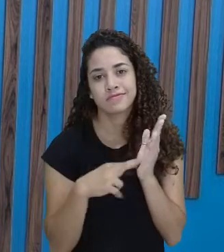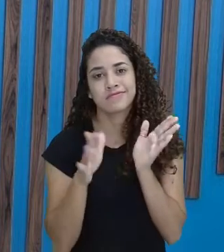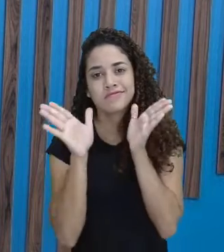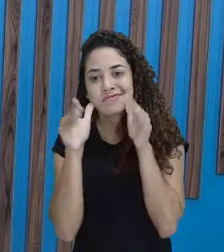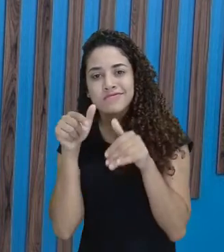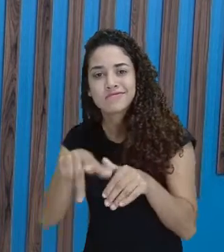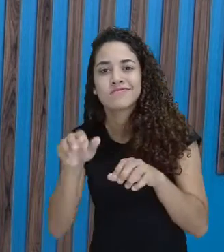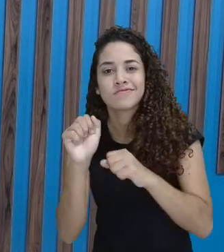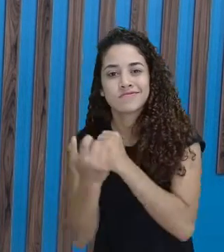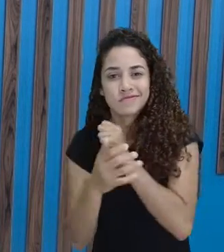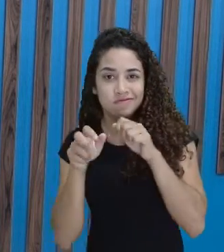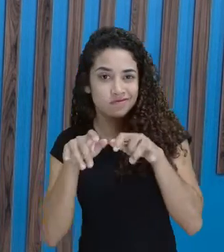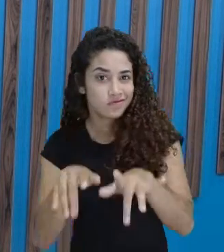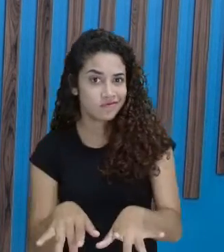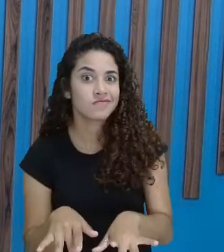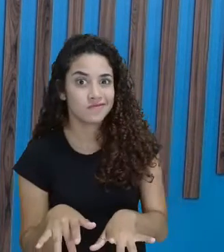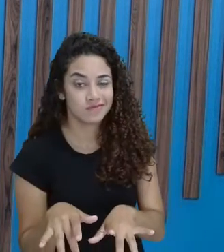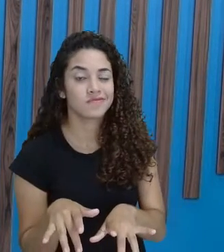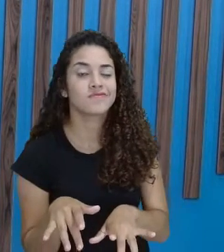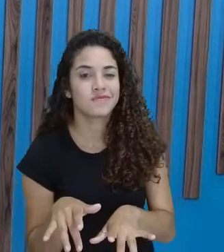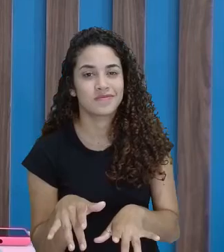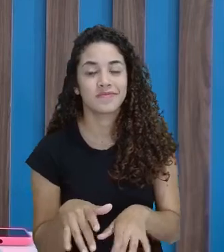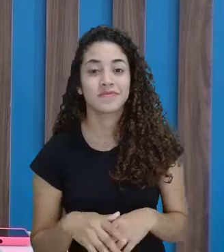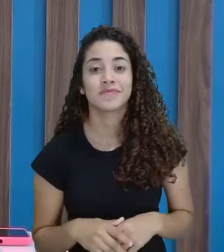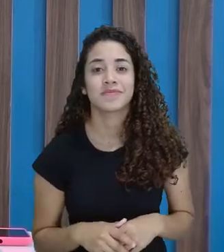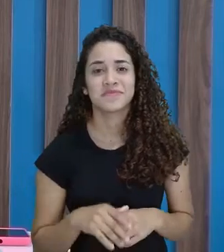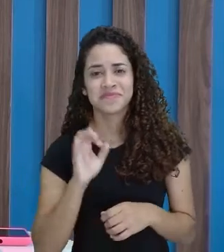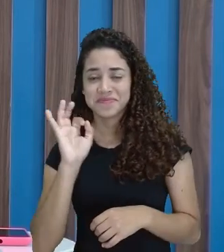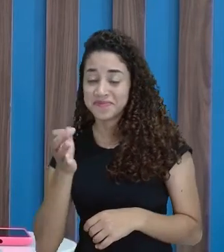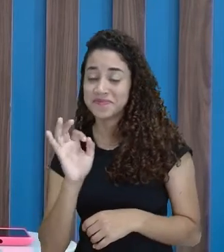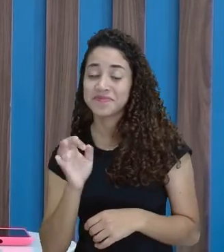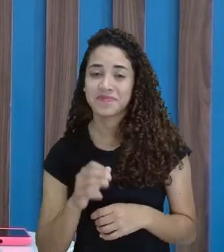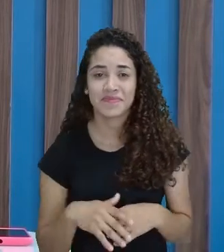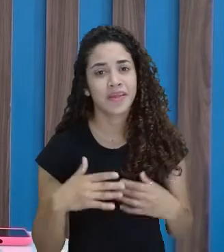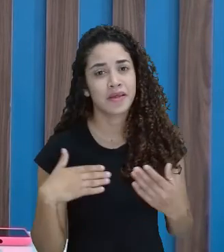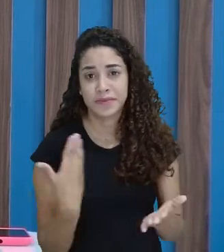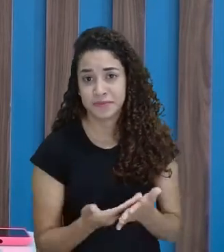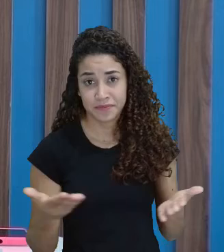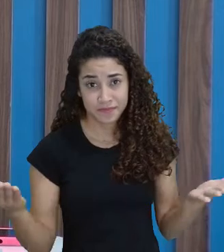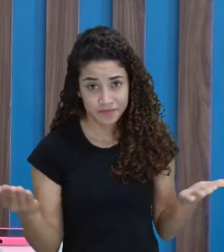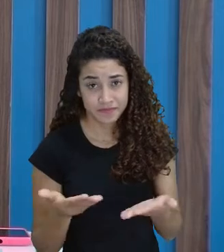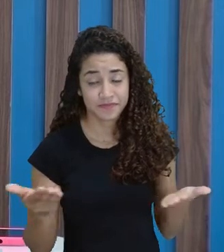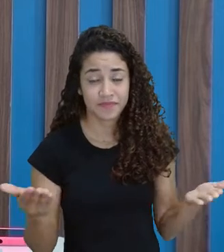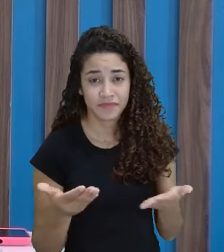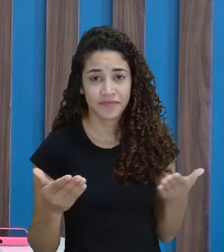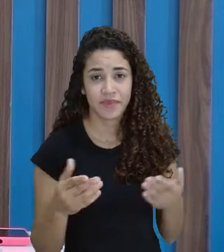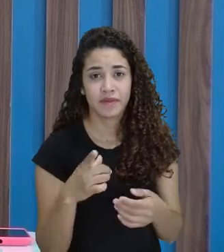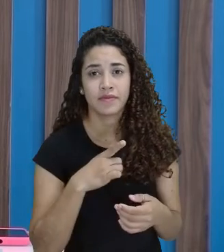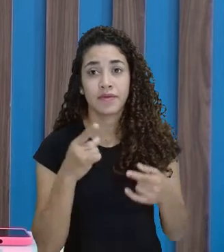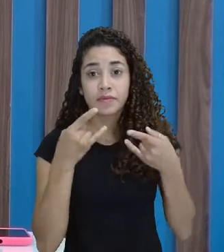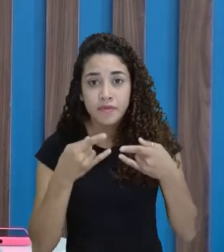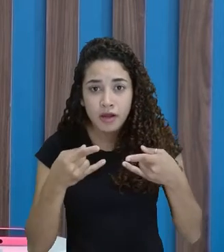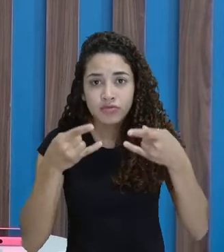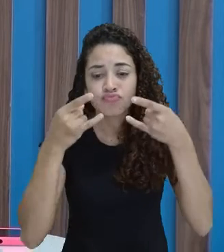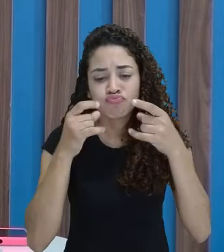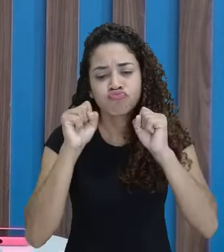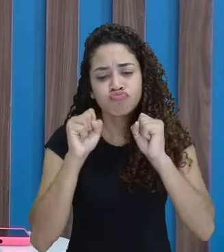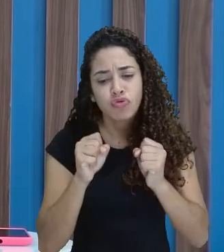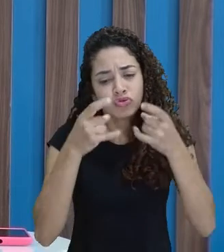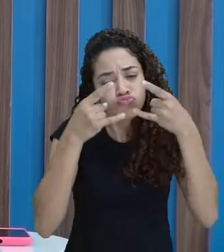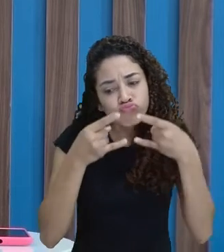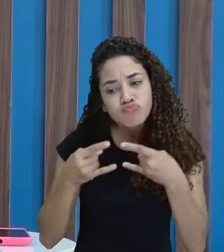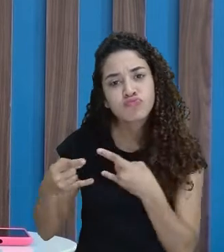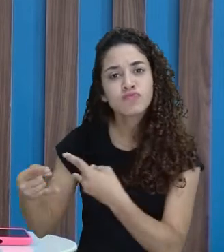Covid. Não foi isso, professora Kátia? Isso mesmo. Até hoje, sabe... Hoje foi extinta as máscaras na